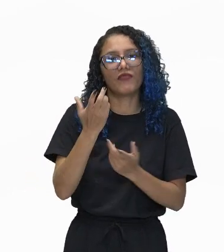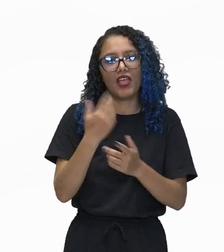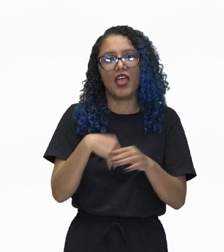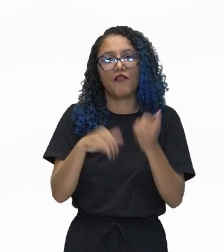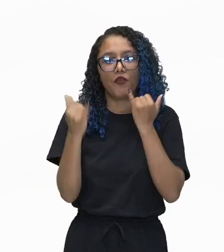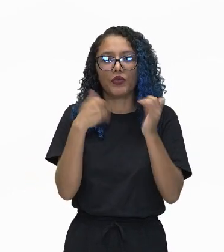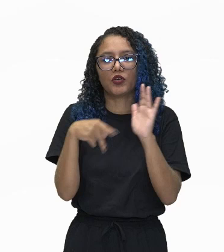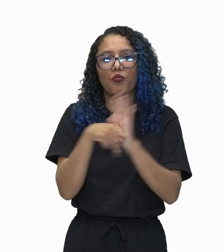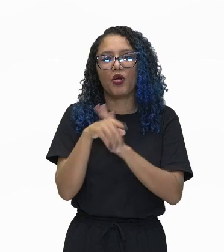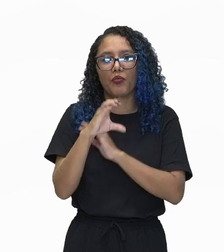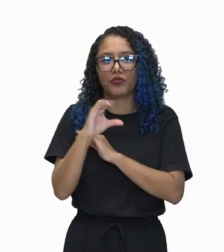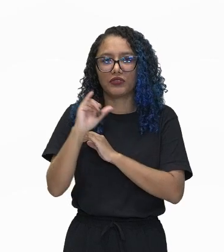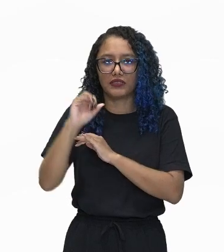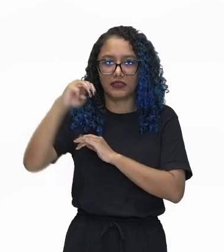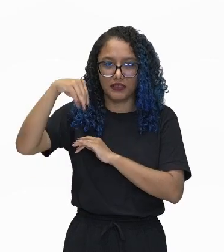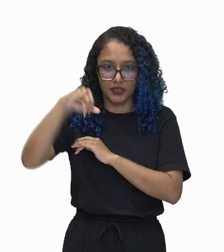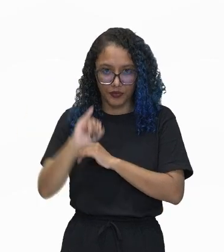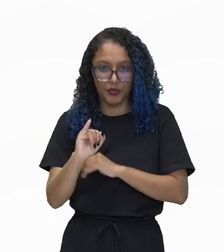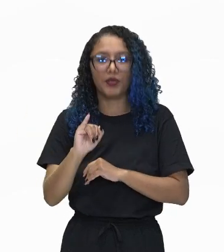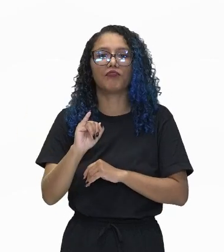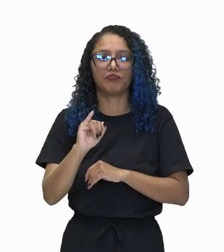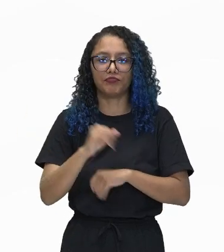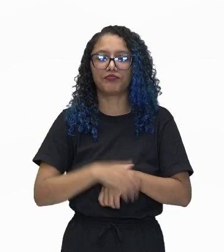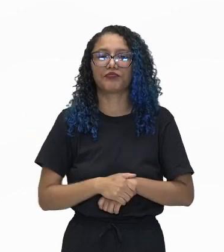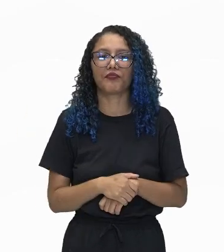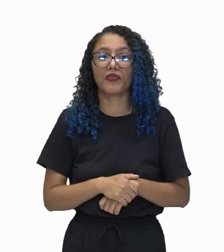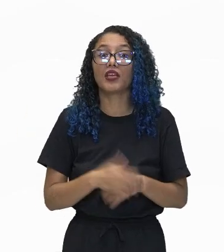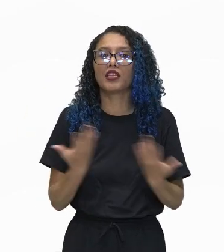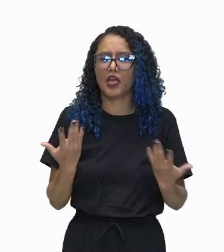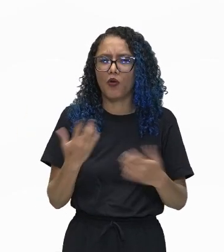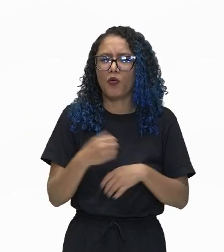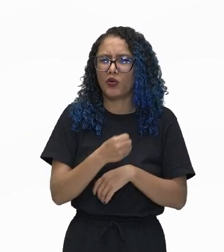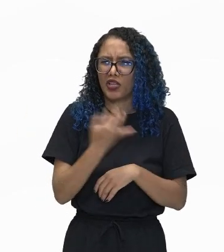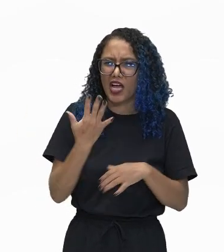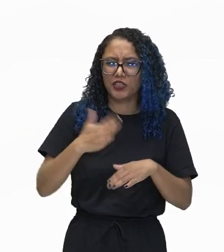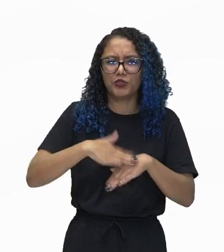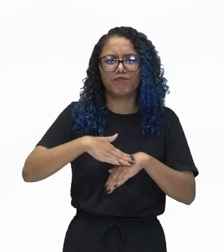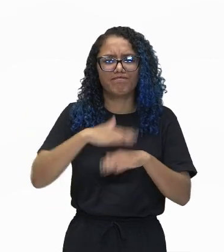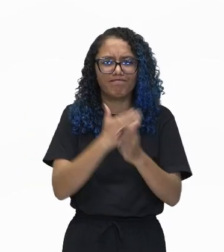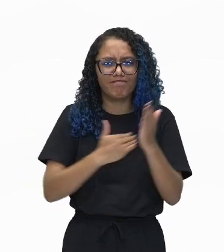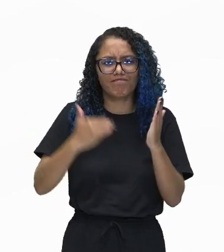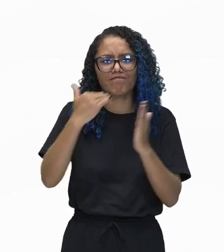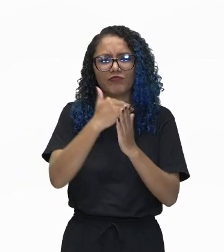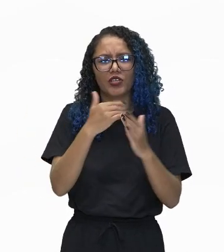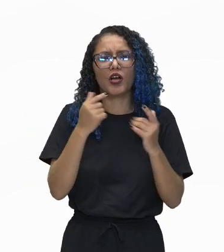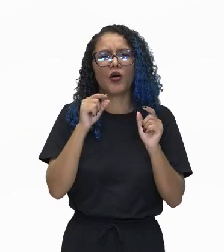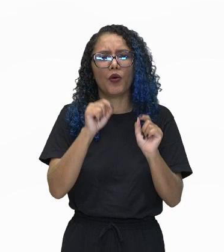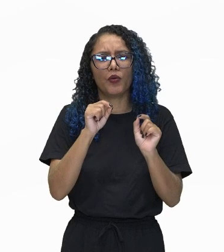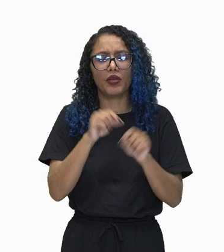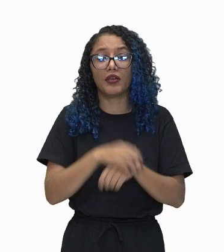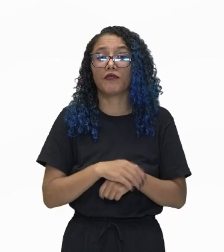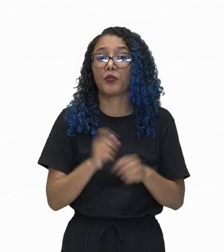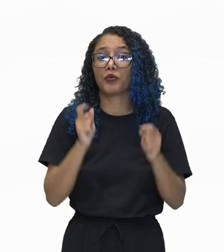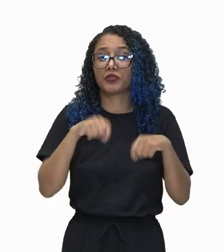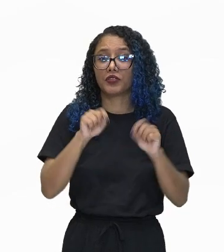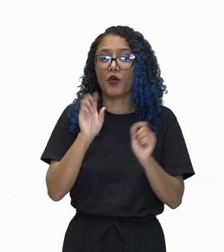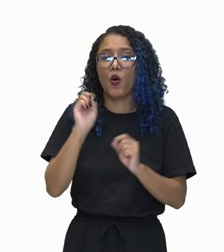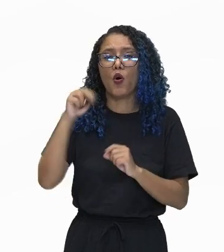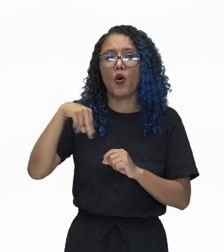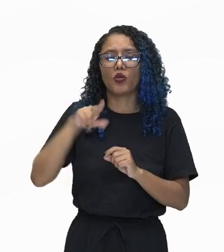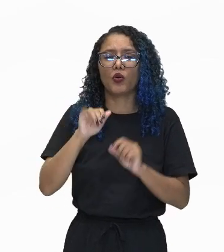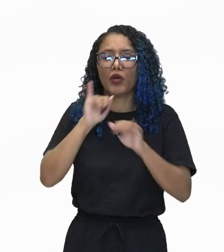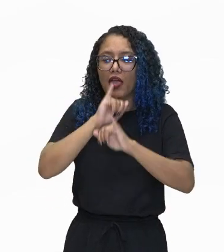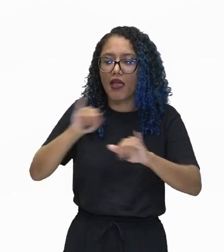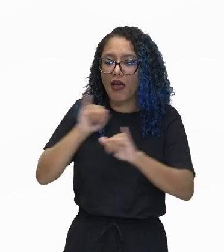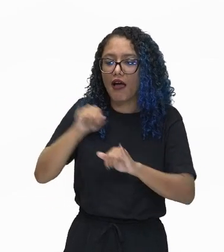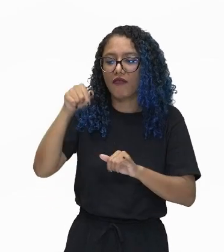CIMI, o Conselho Indigenista Missionário. O elevado número de mortes de indígenas levou, então, a ONU a emitir um